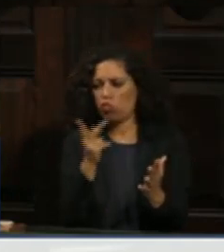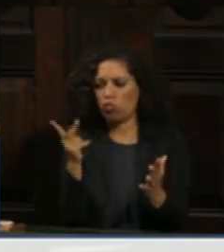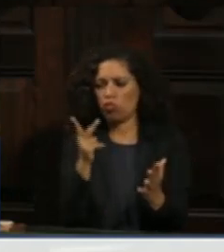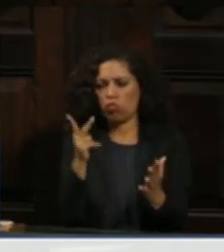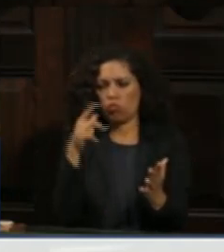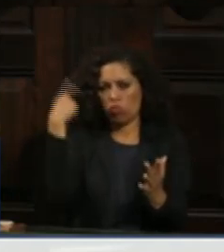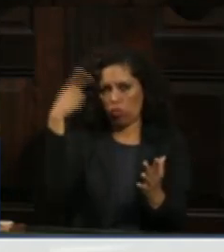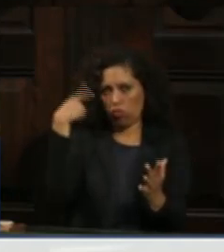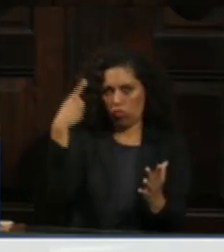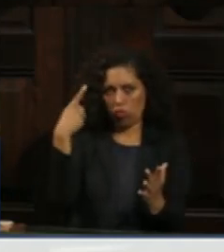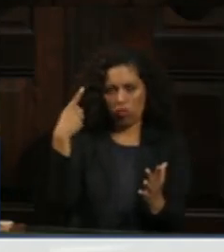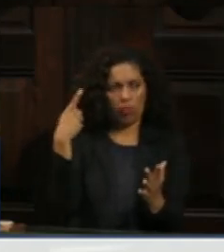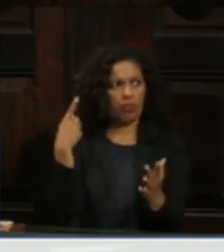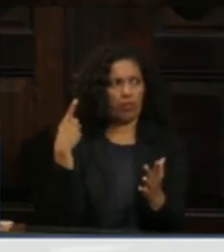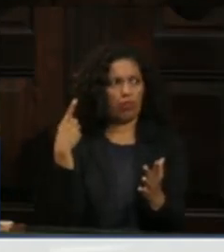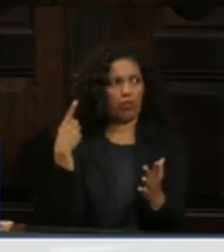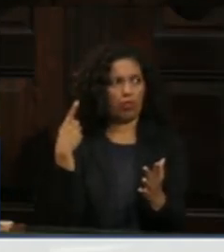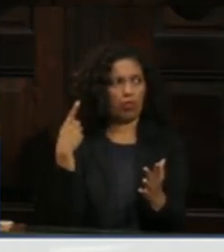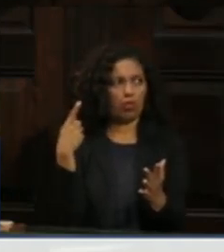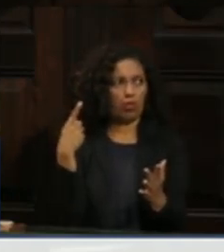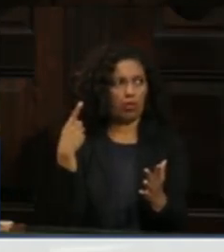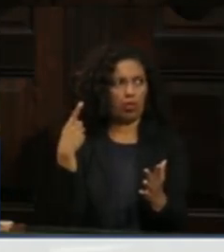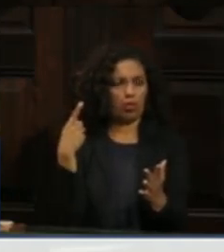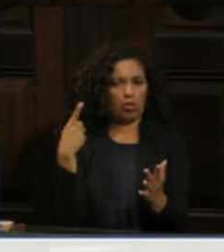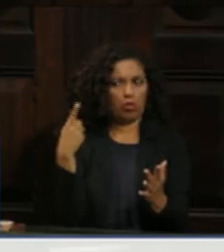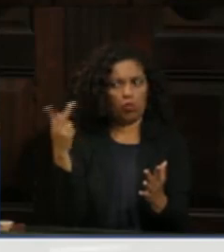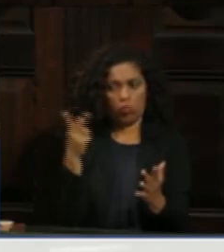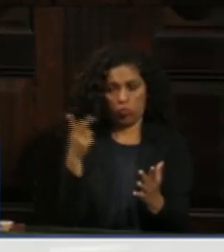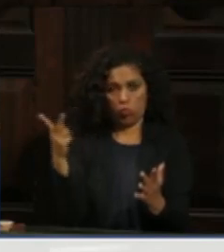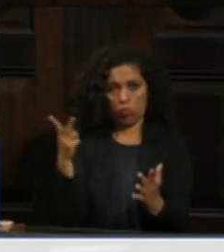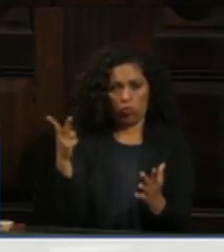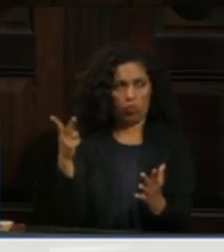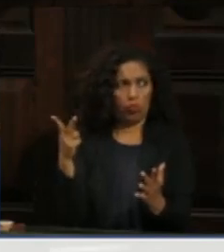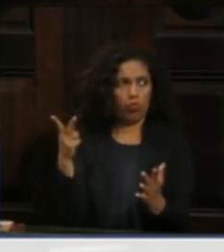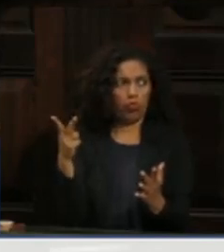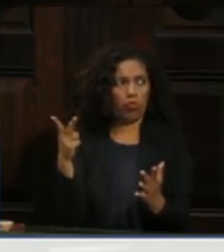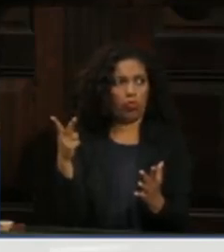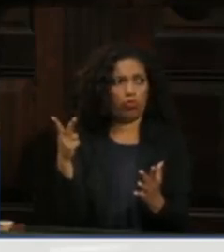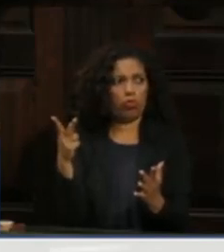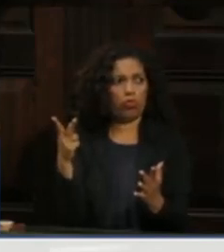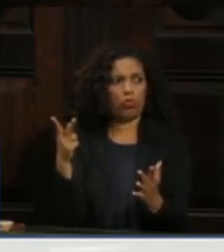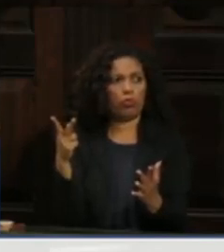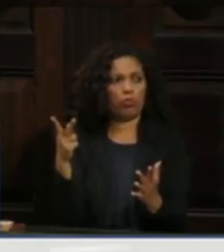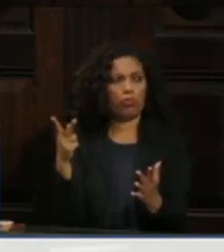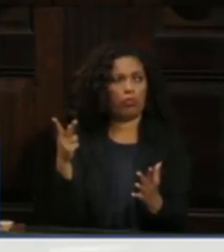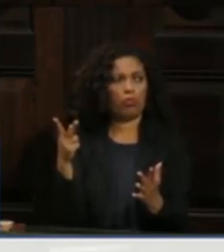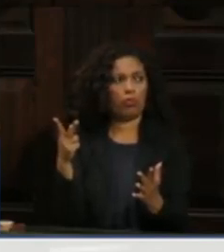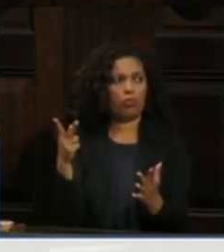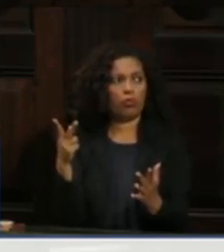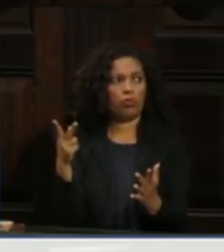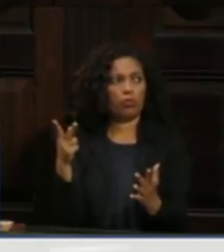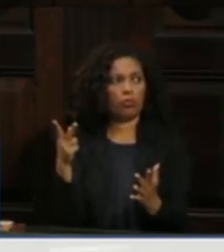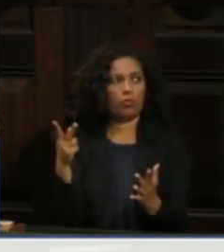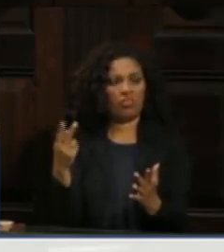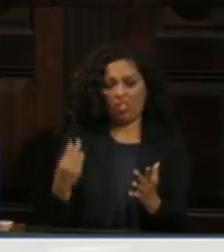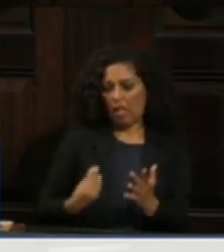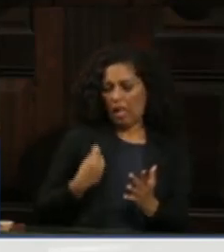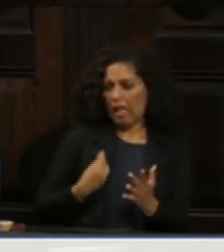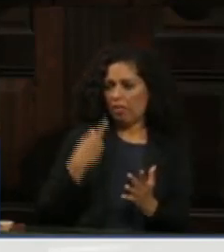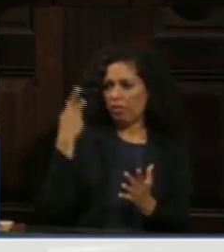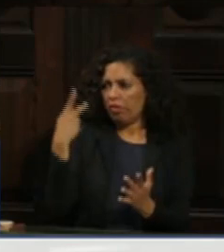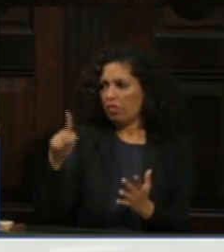Eu quero saber quem é o responsável que colocou no meu gabinete duas pessoas